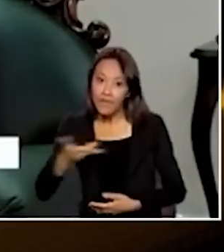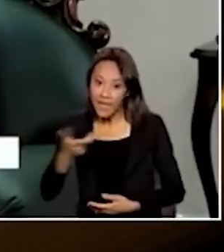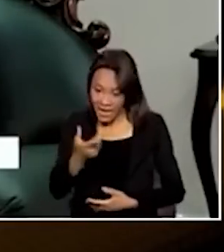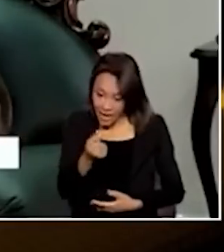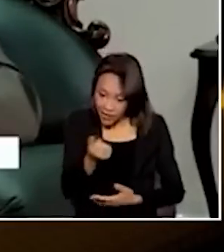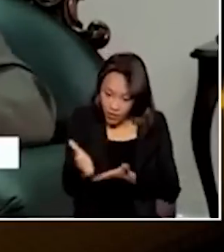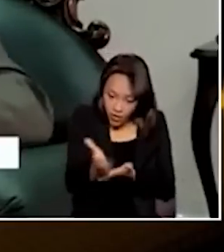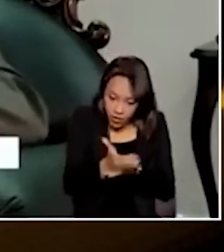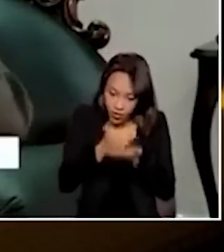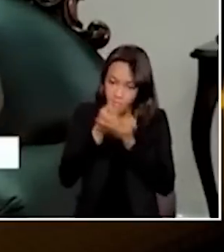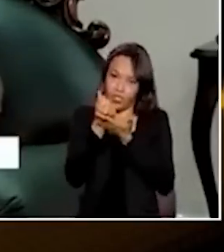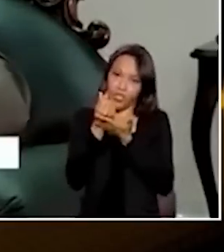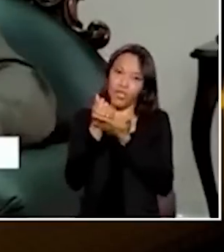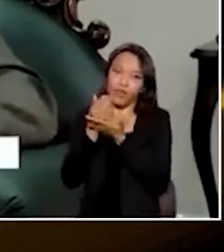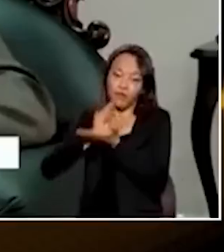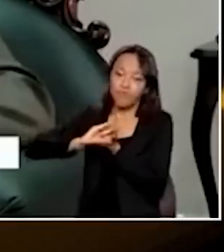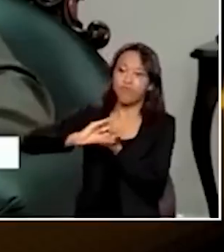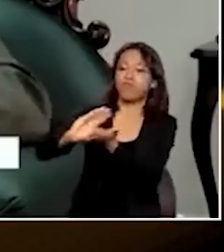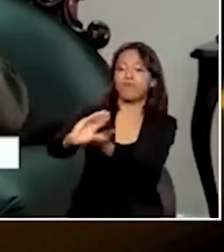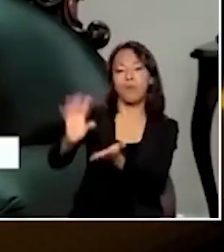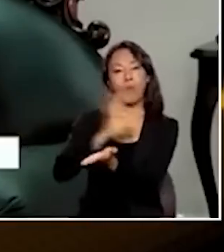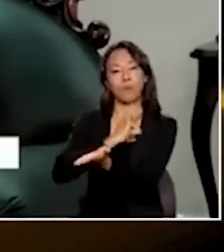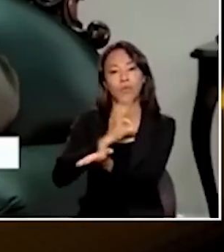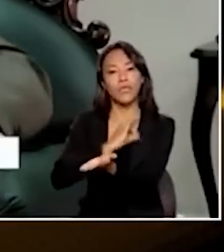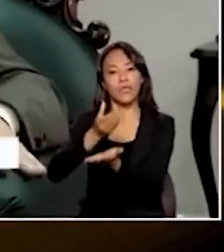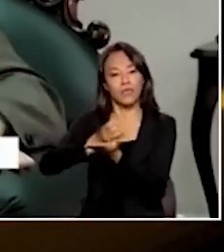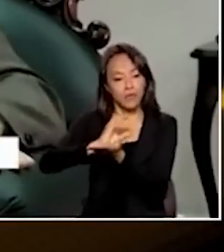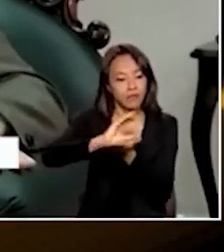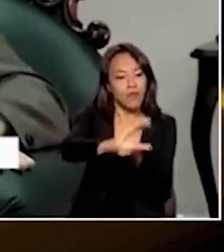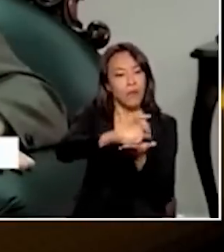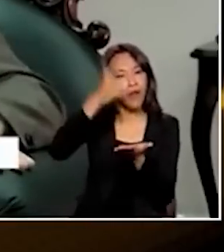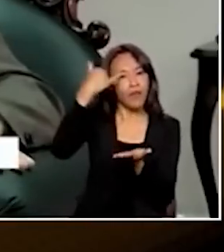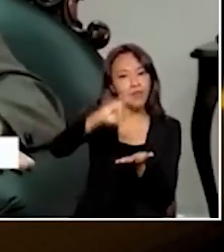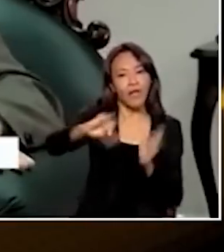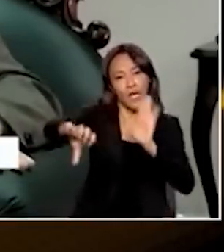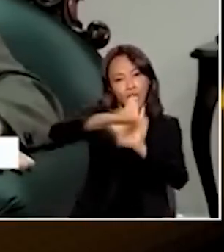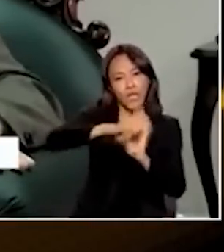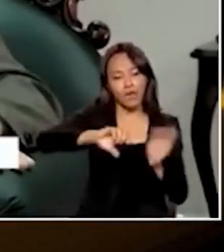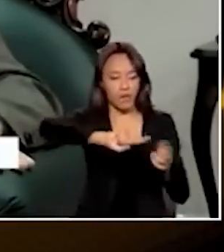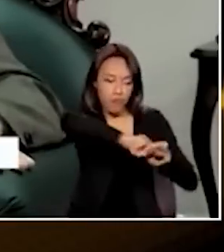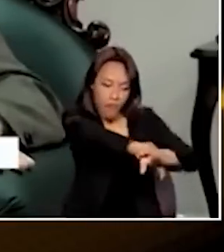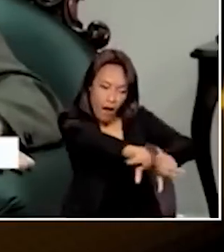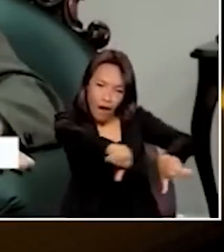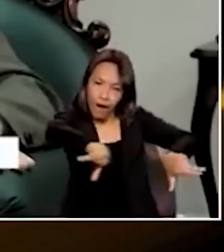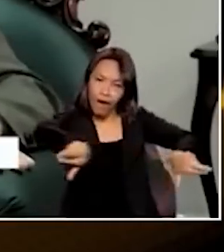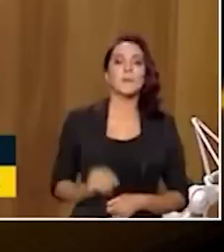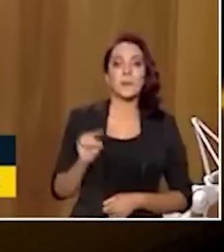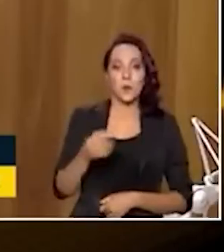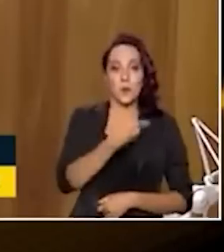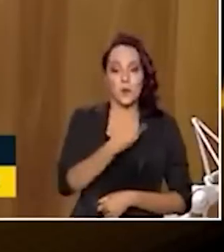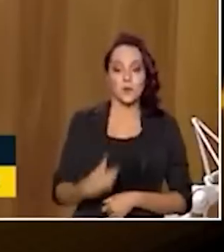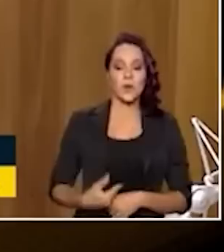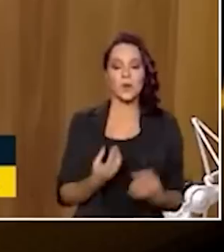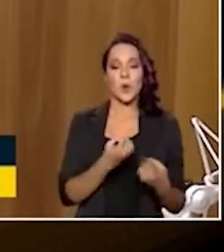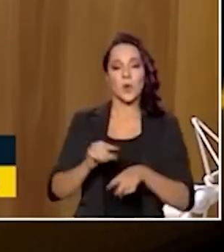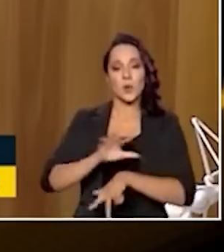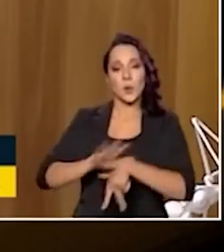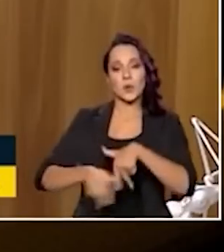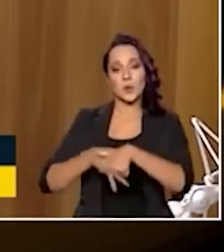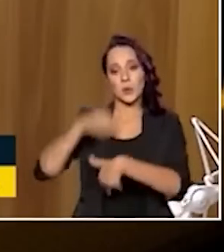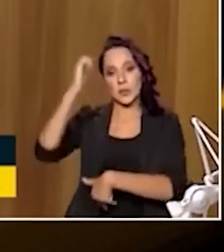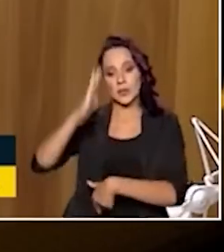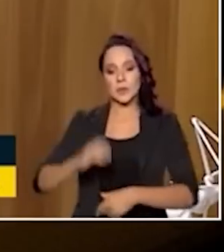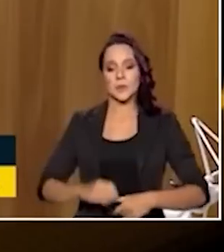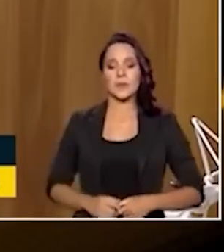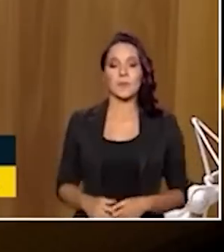com idade de 9 11 13 anos idade escolar com dificuldades por conta da prisão do pai ele tem